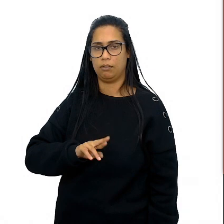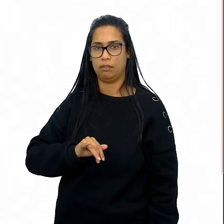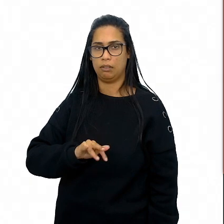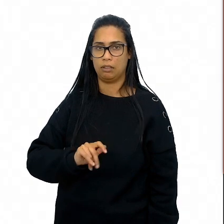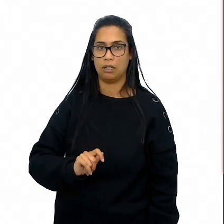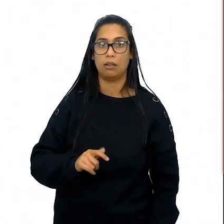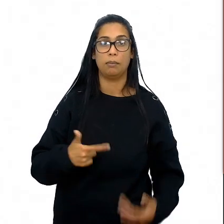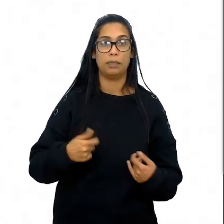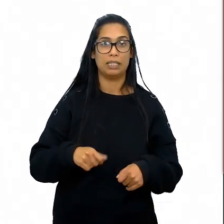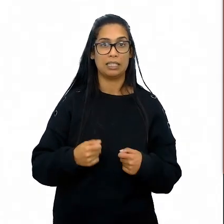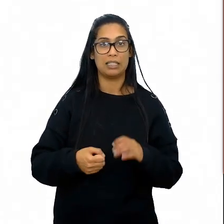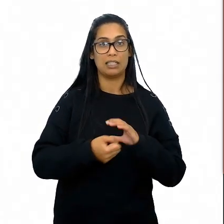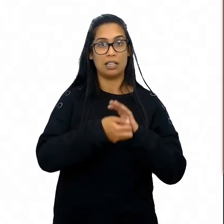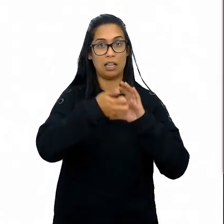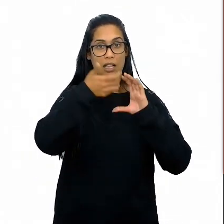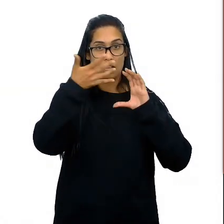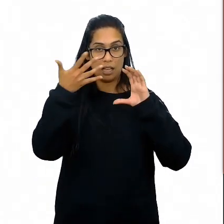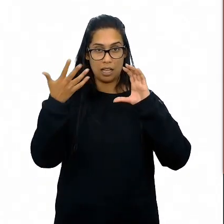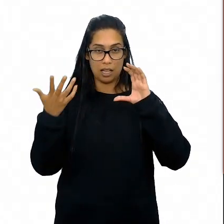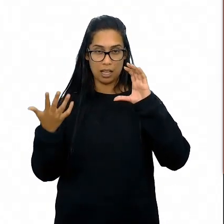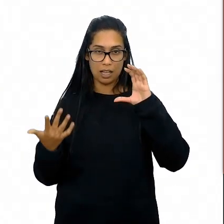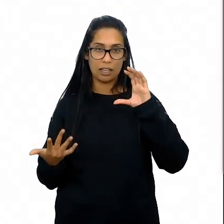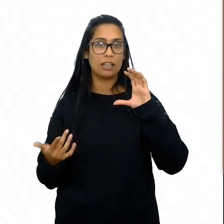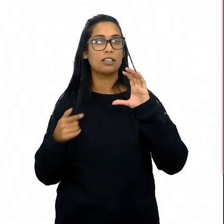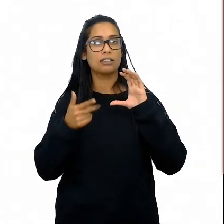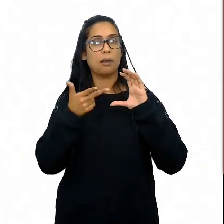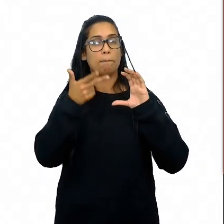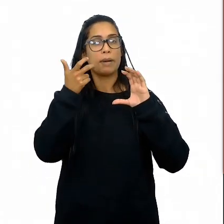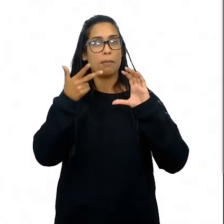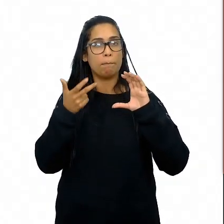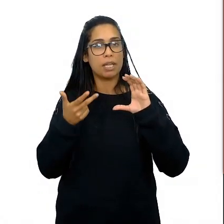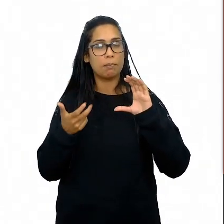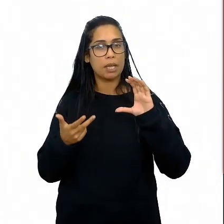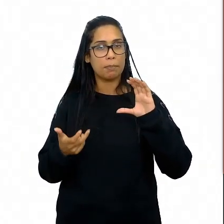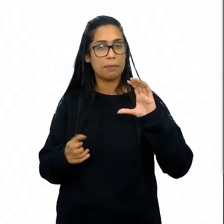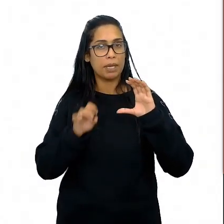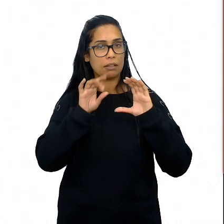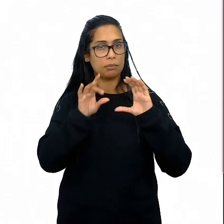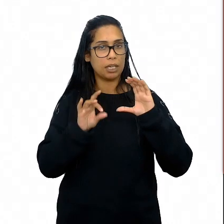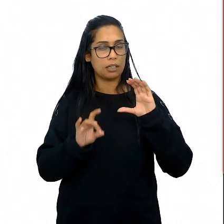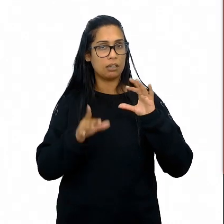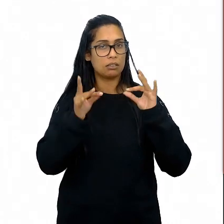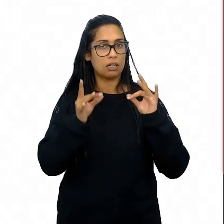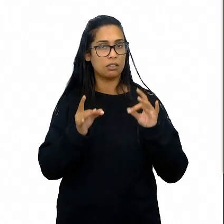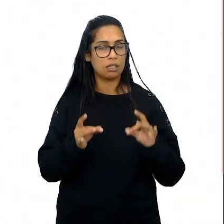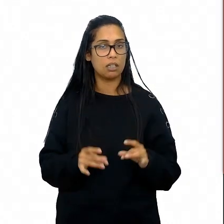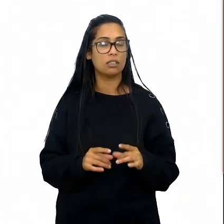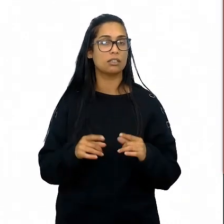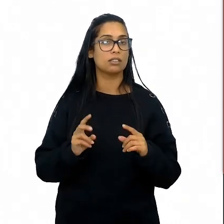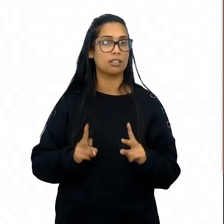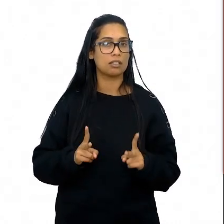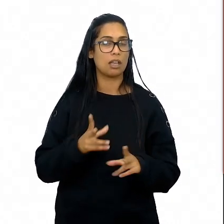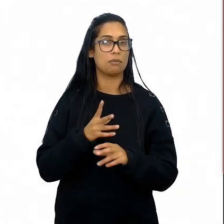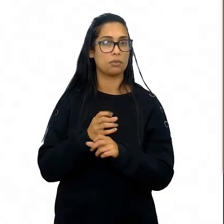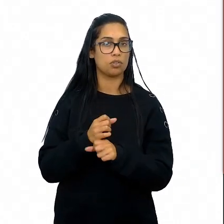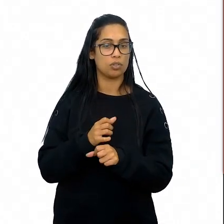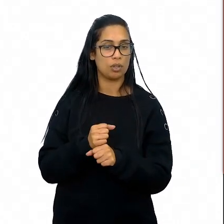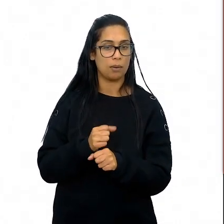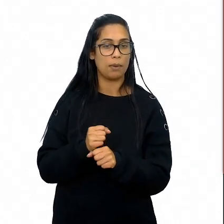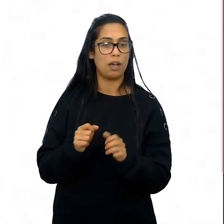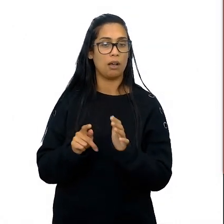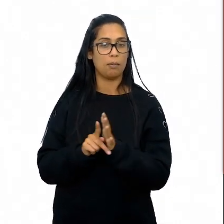propriedades características propriedades e características calcular relações métricas